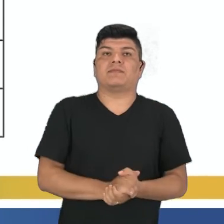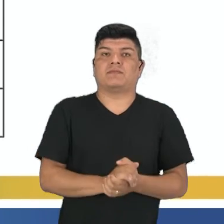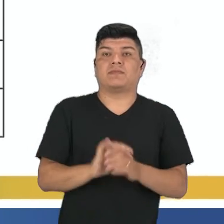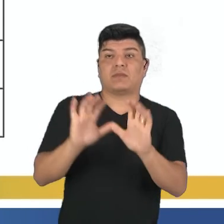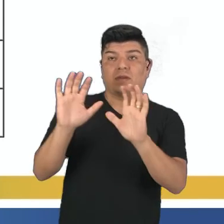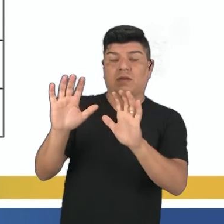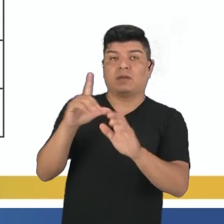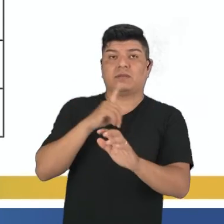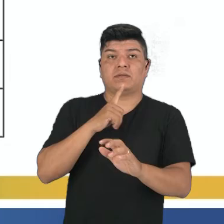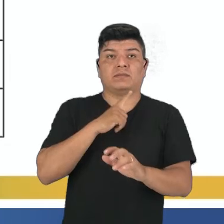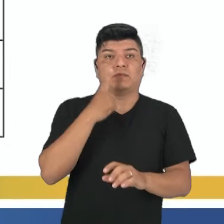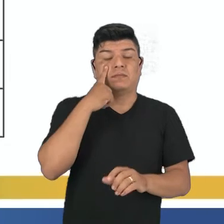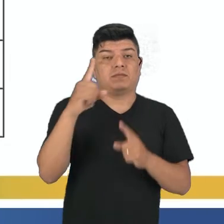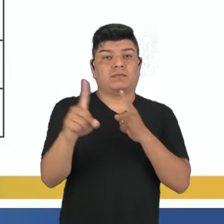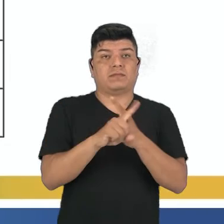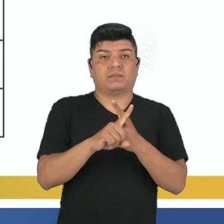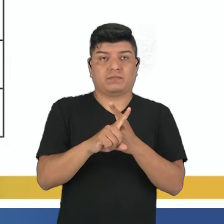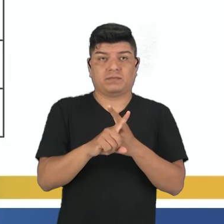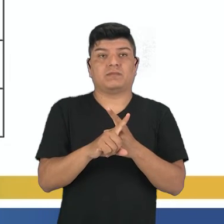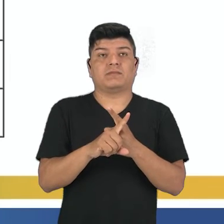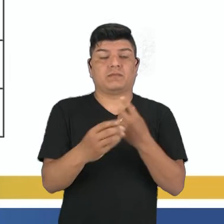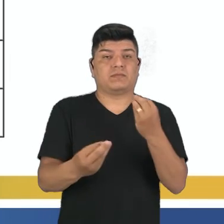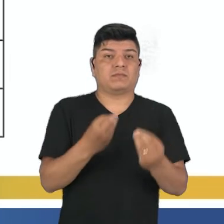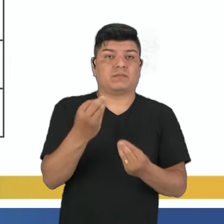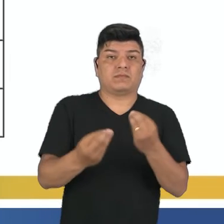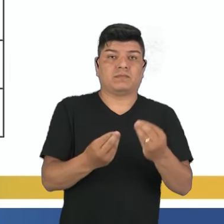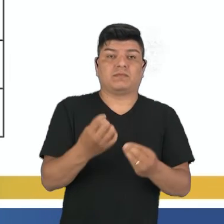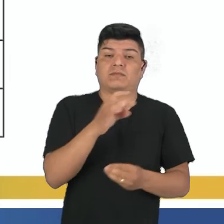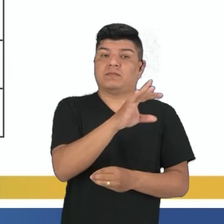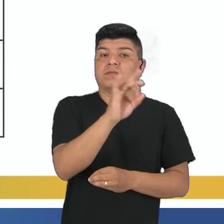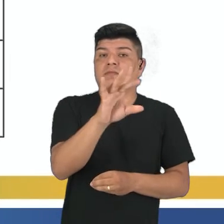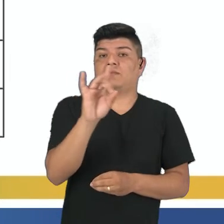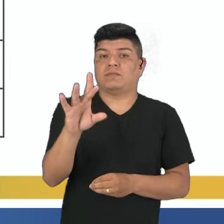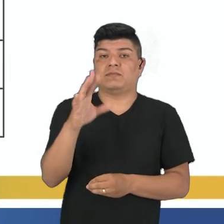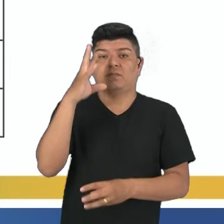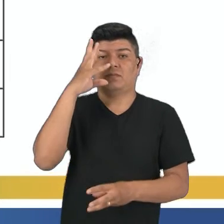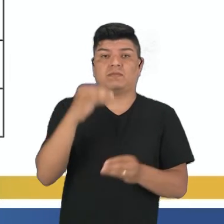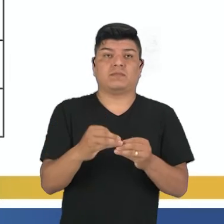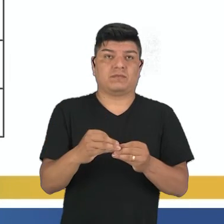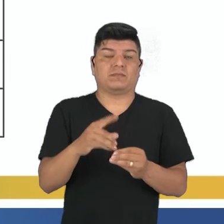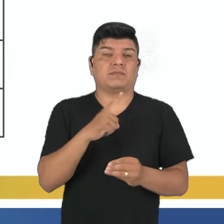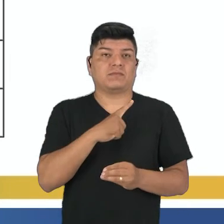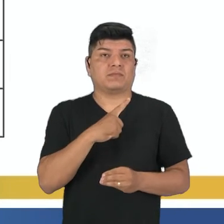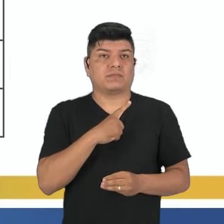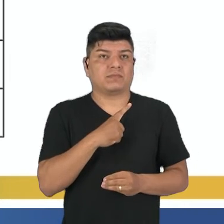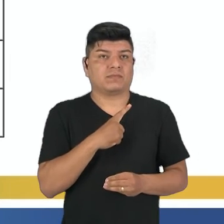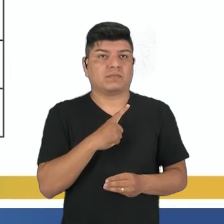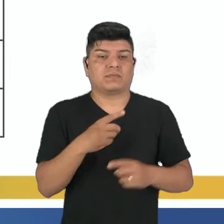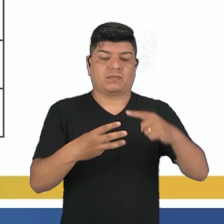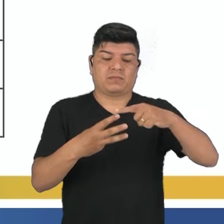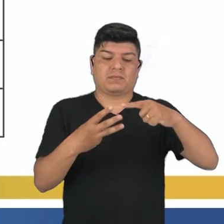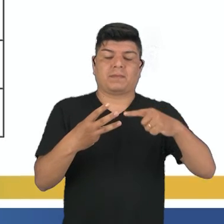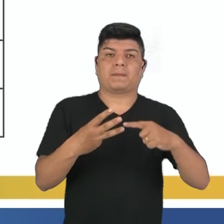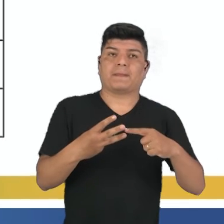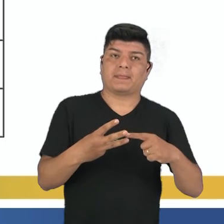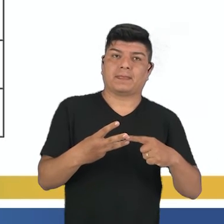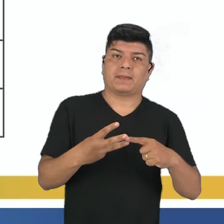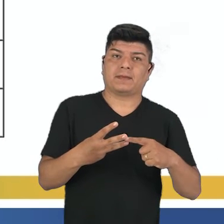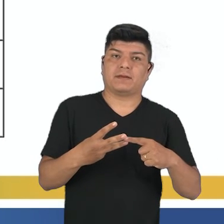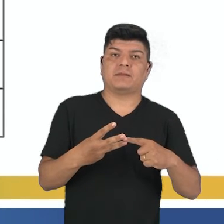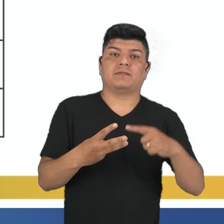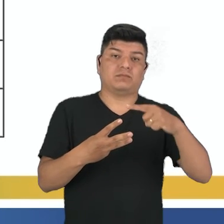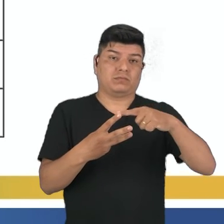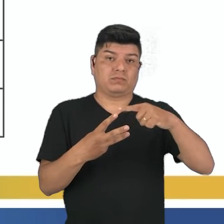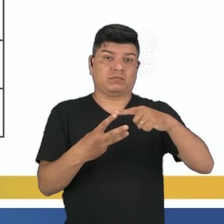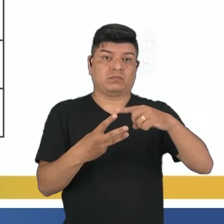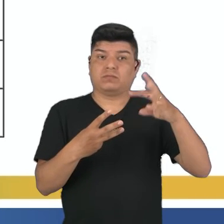Dessa forma, nós vamos encontrar como seriam os indivíduos, né? Nós sabemos ali que nós temos um